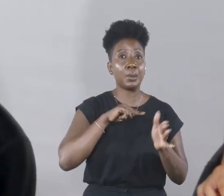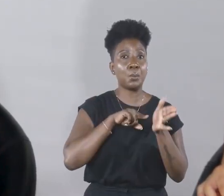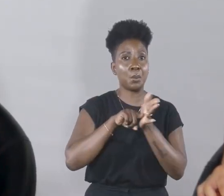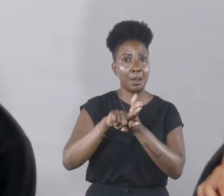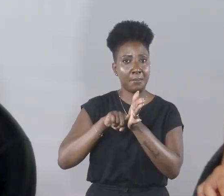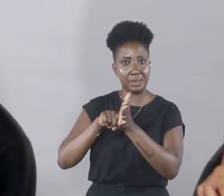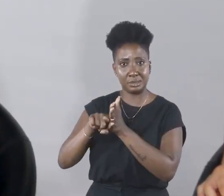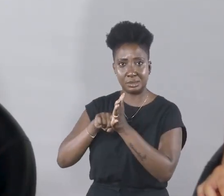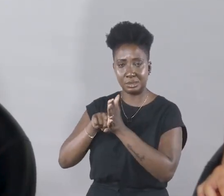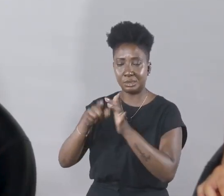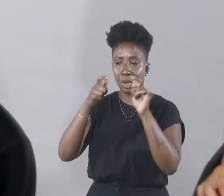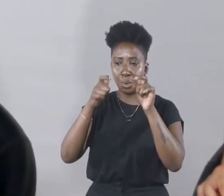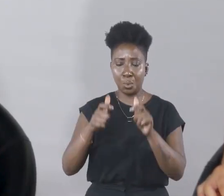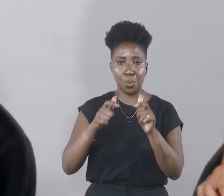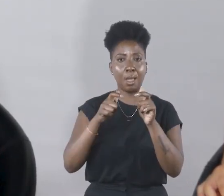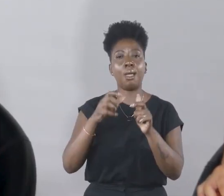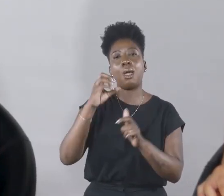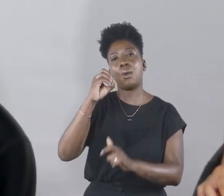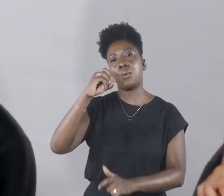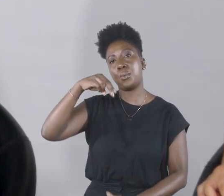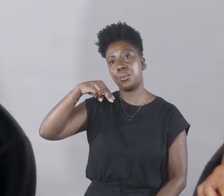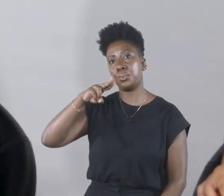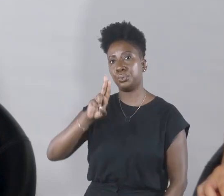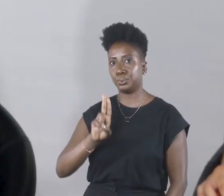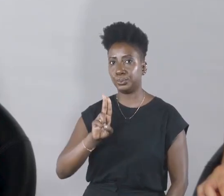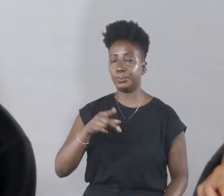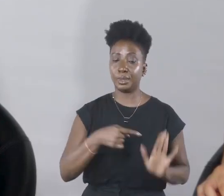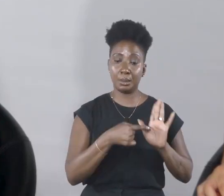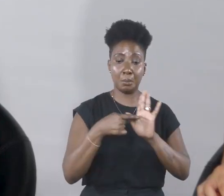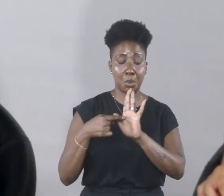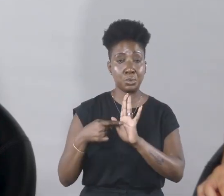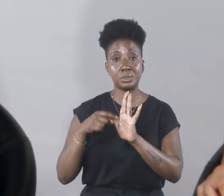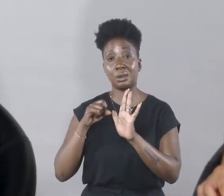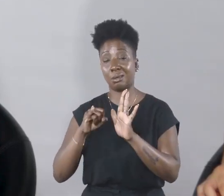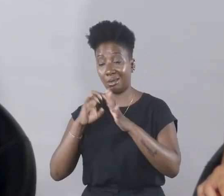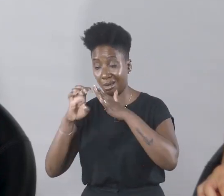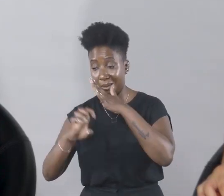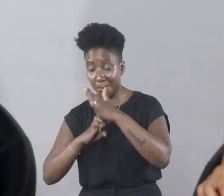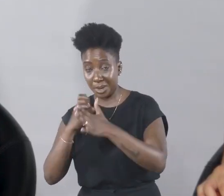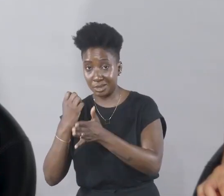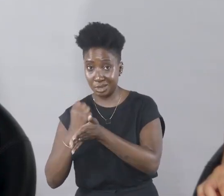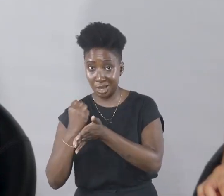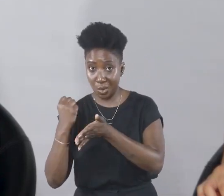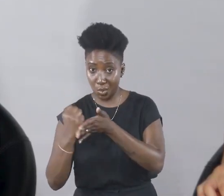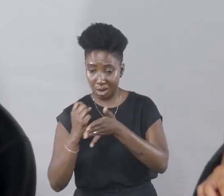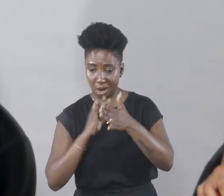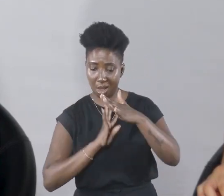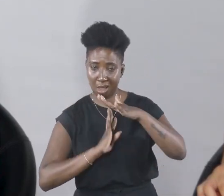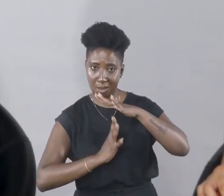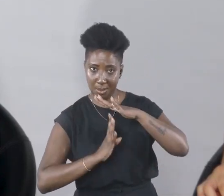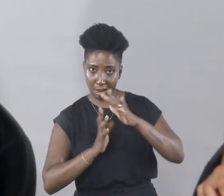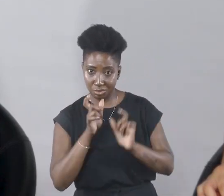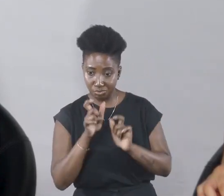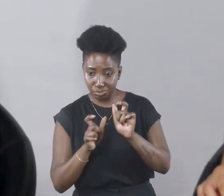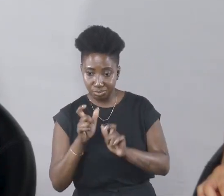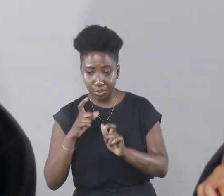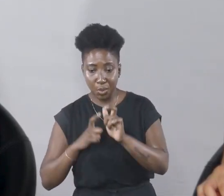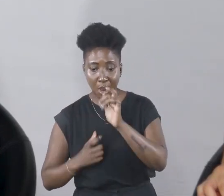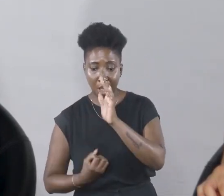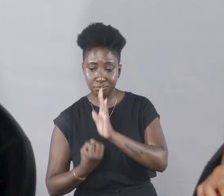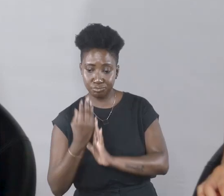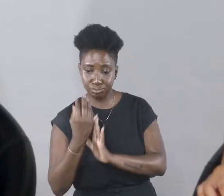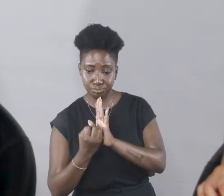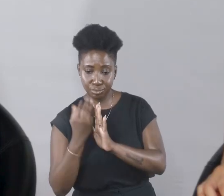teve uma pesquisa das Nações Unidas, da ONU, que mostrou as empresas que contratam imigrante, teve a